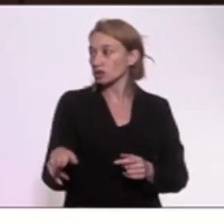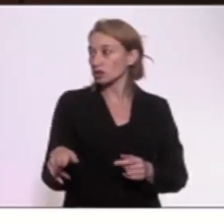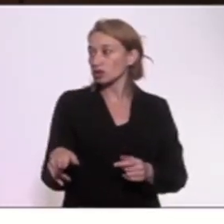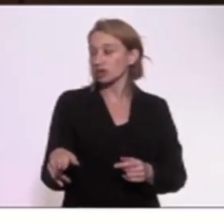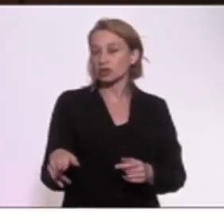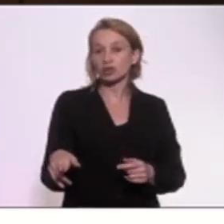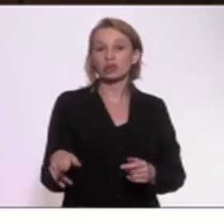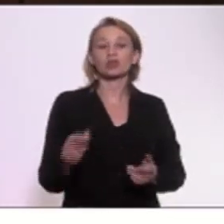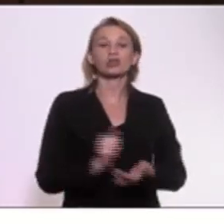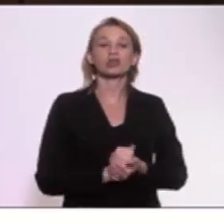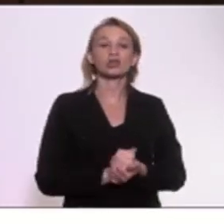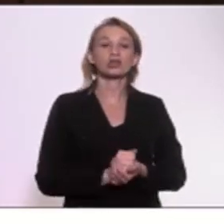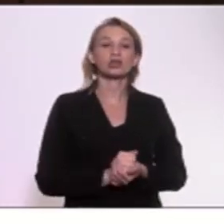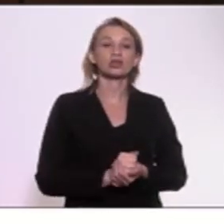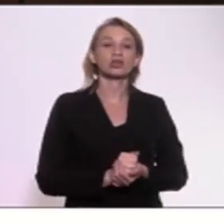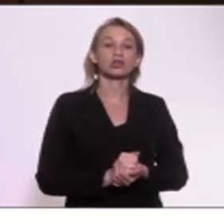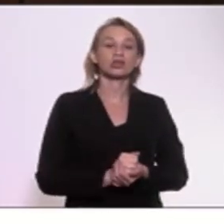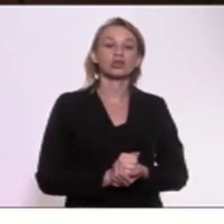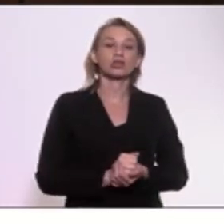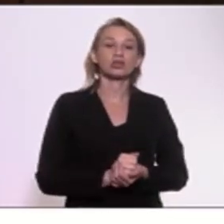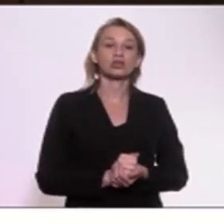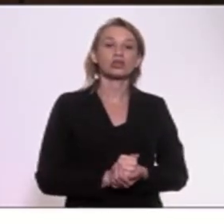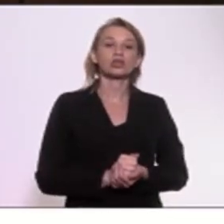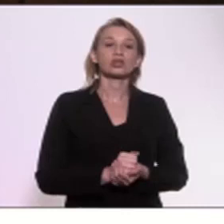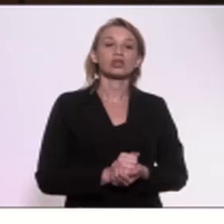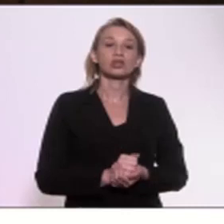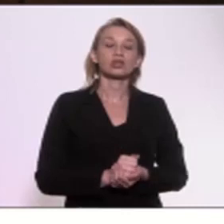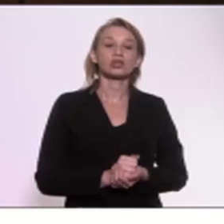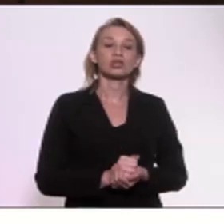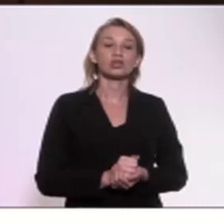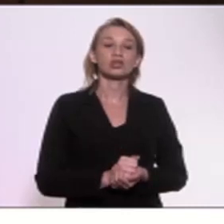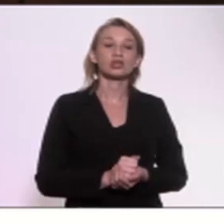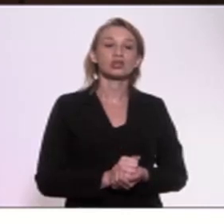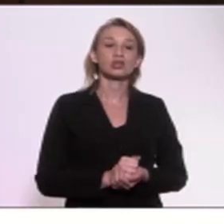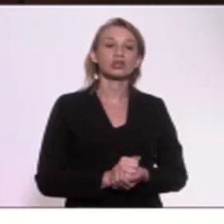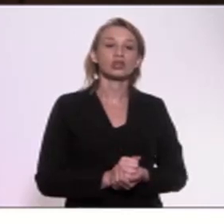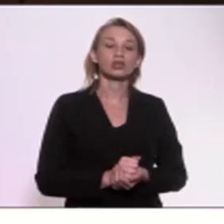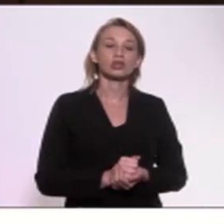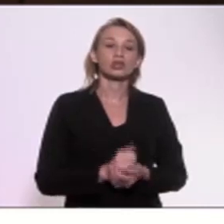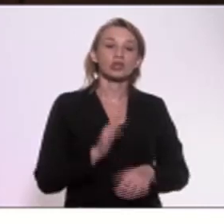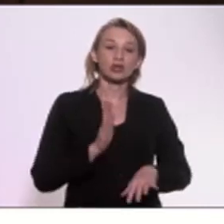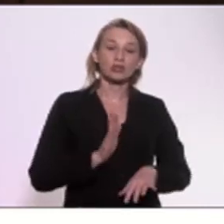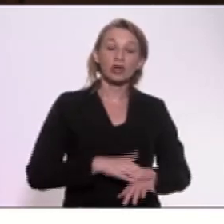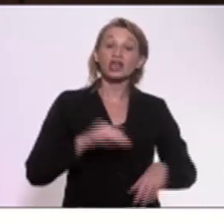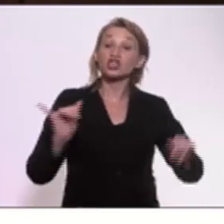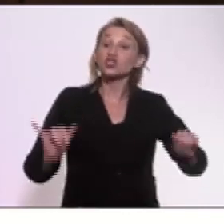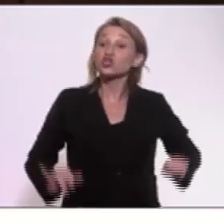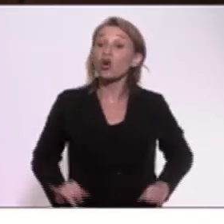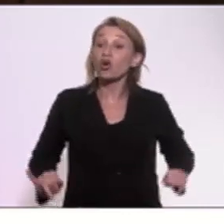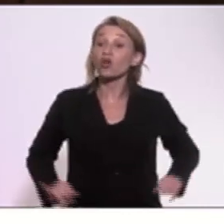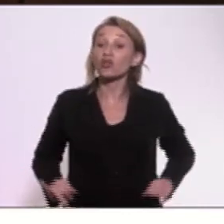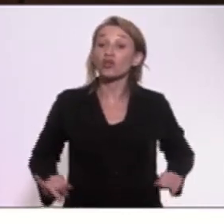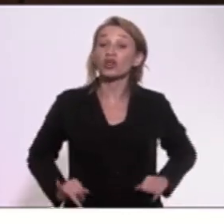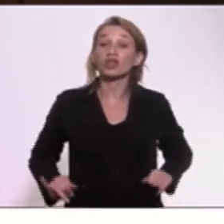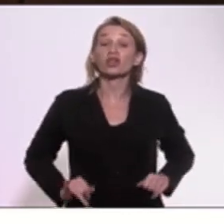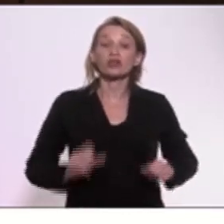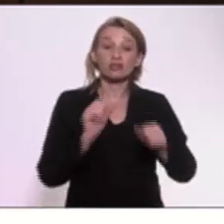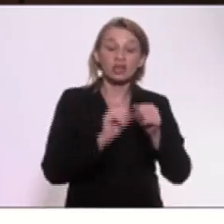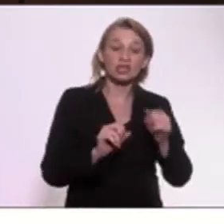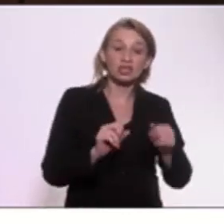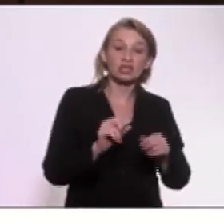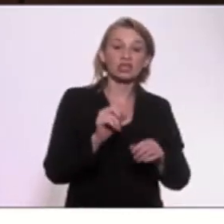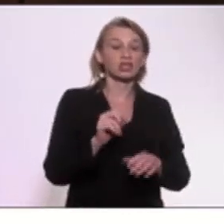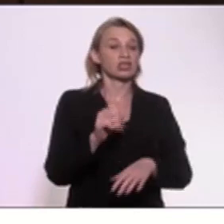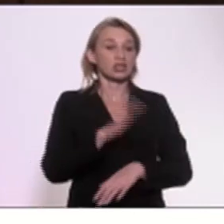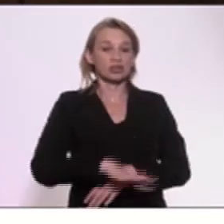são, inclusive, um dos elementos que mais incidem sobre a evasão, fazendo com que as crianças e adolescentes